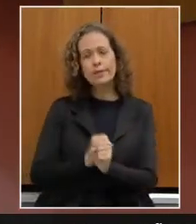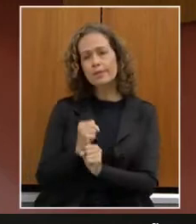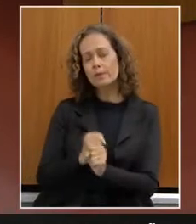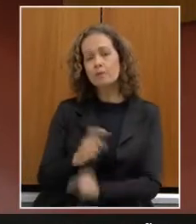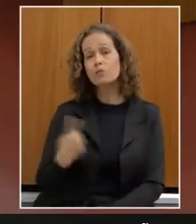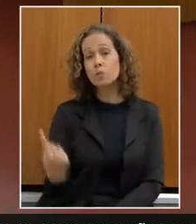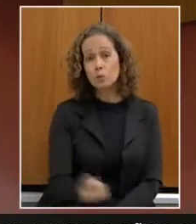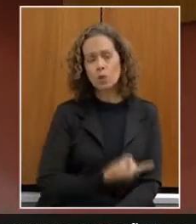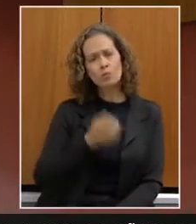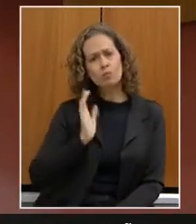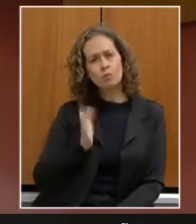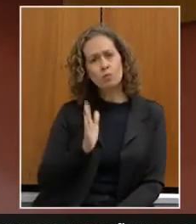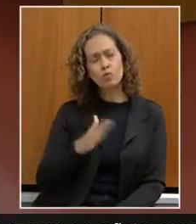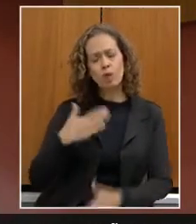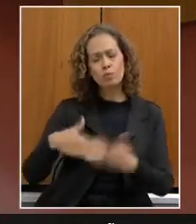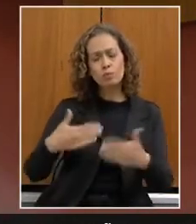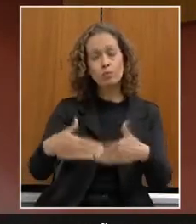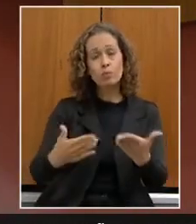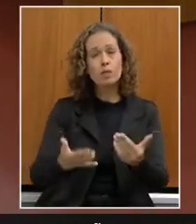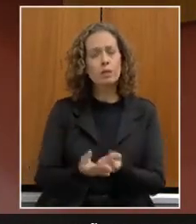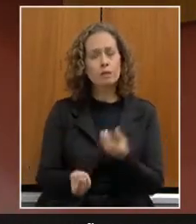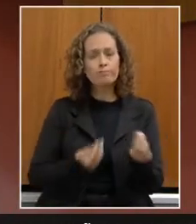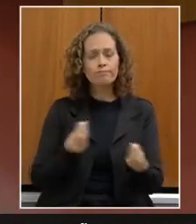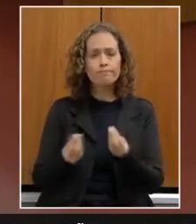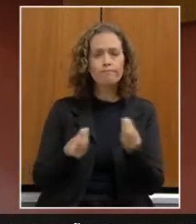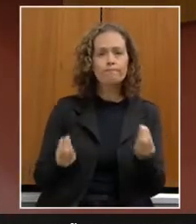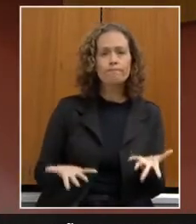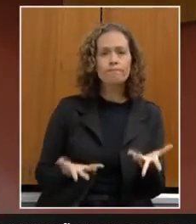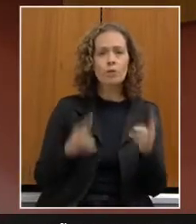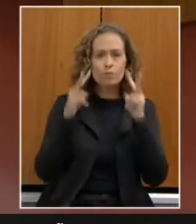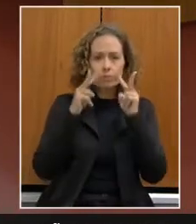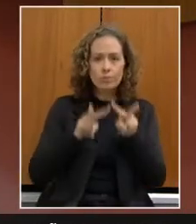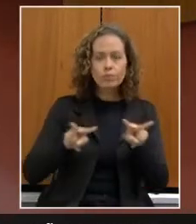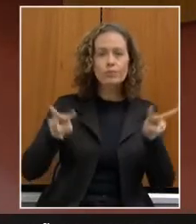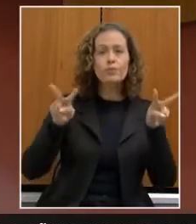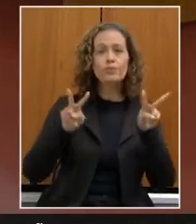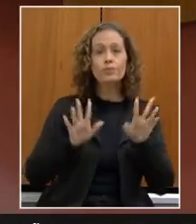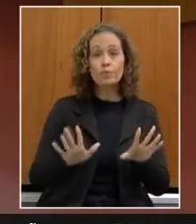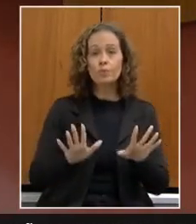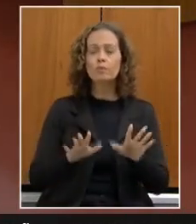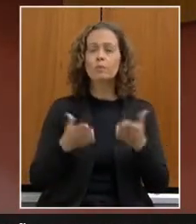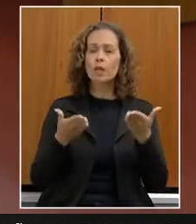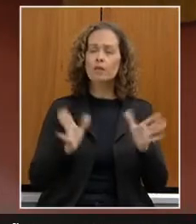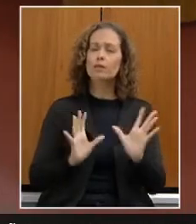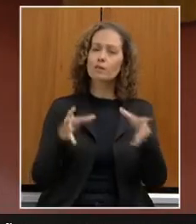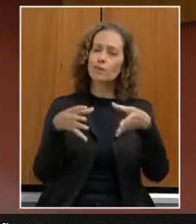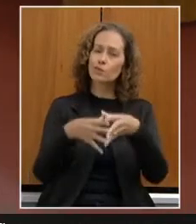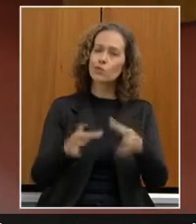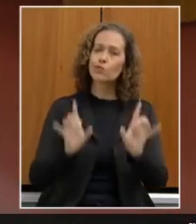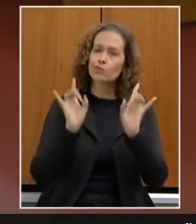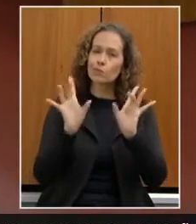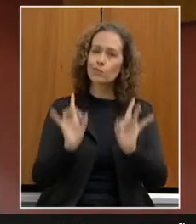aumentando o olhar para a RAPS para a rede de atenção psicossocial então